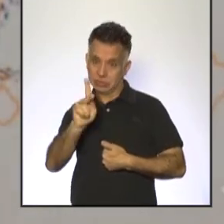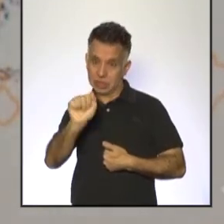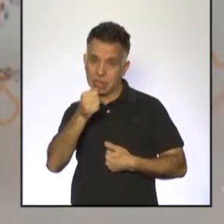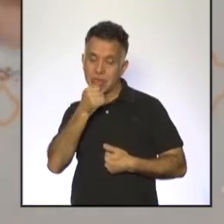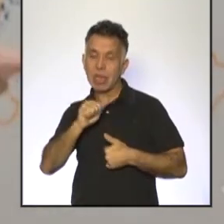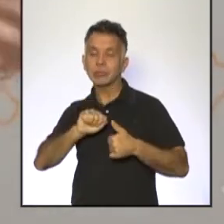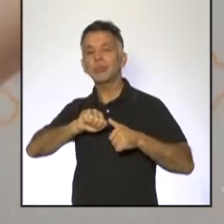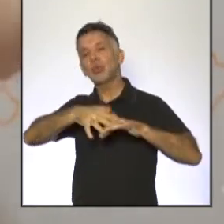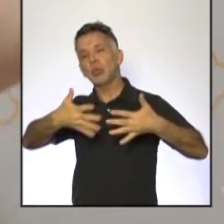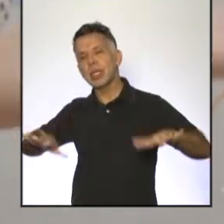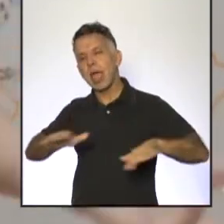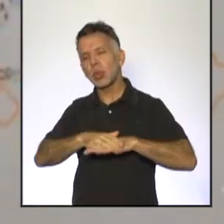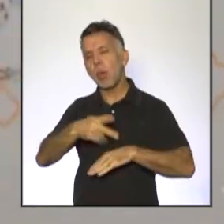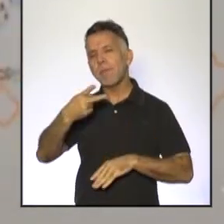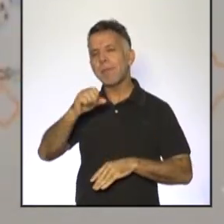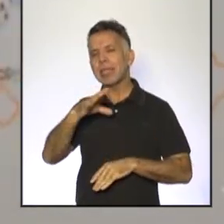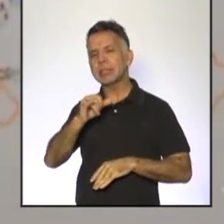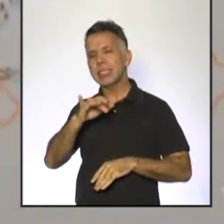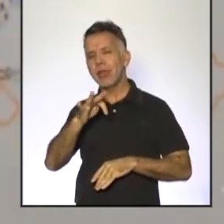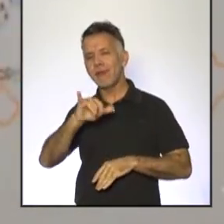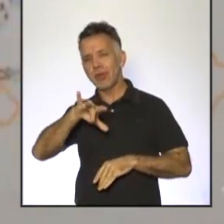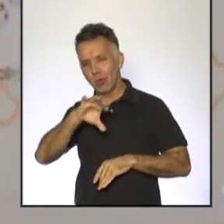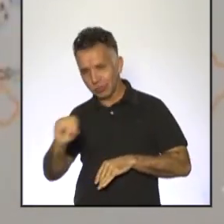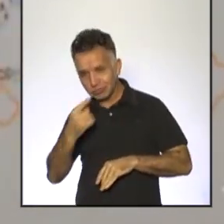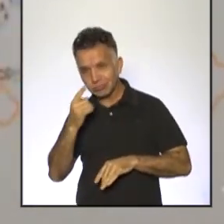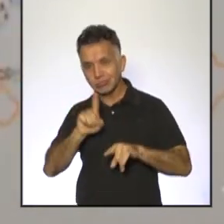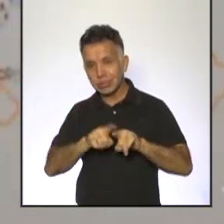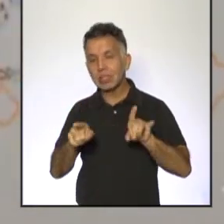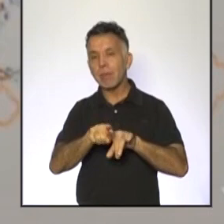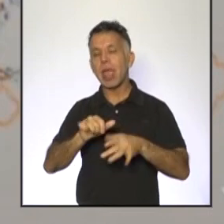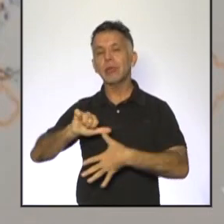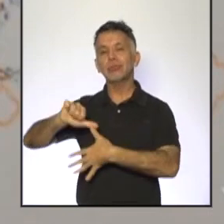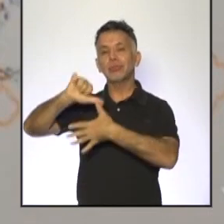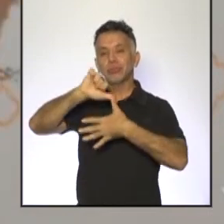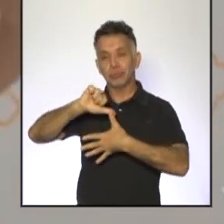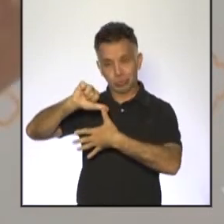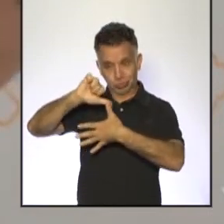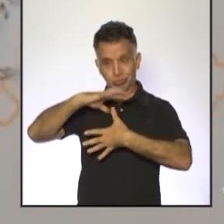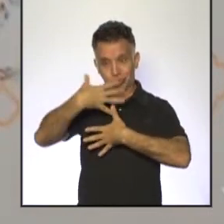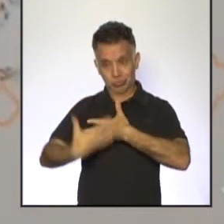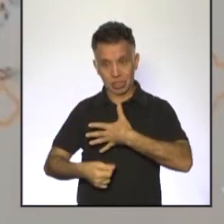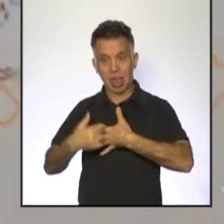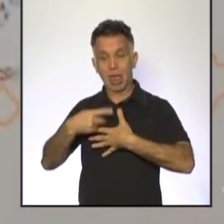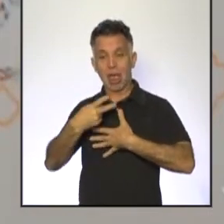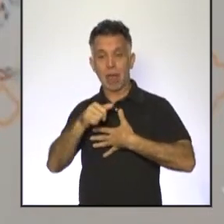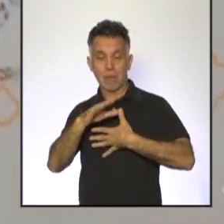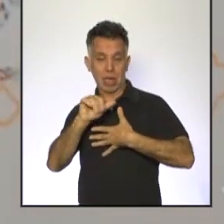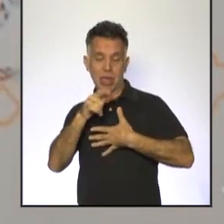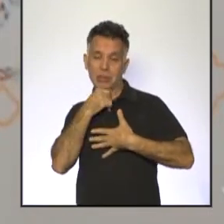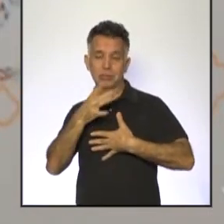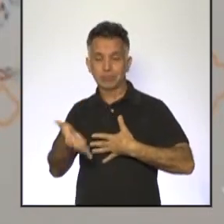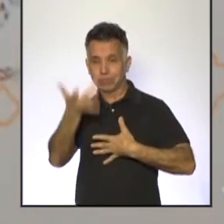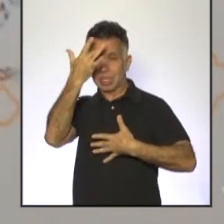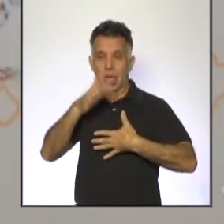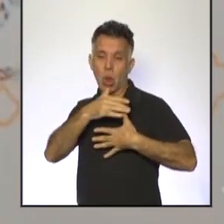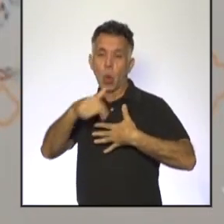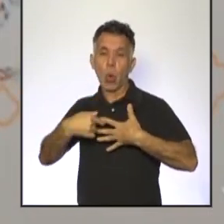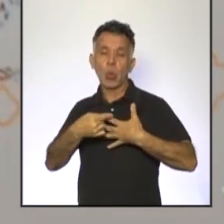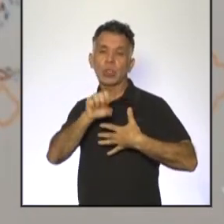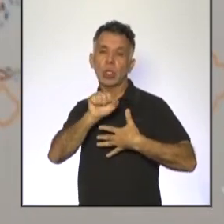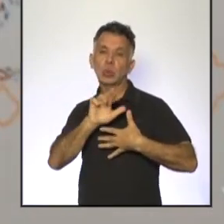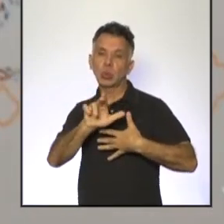placa sul-americana, a placa que constitui a base do continente sul-americano. Ok, não tem problema.